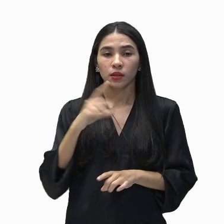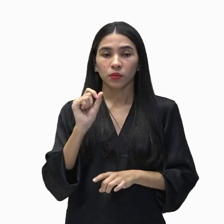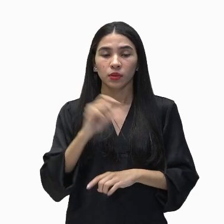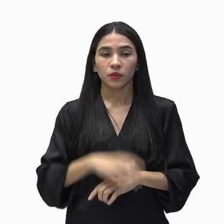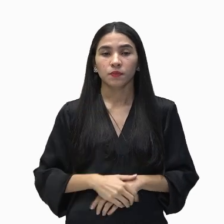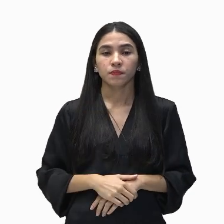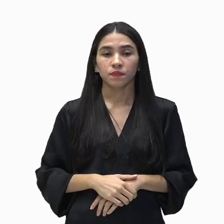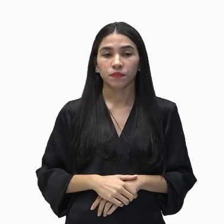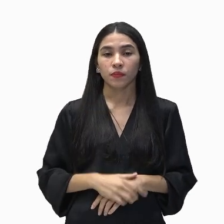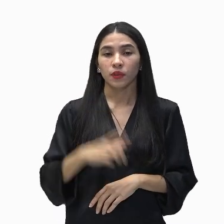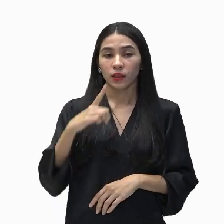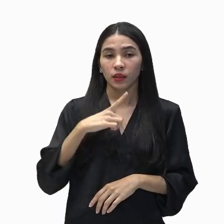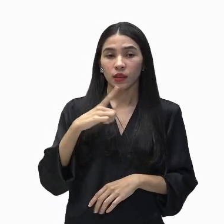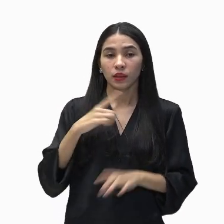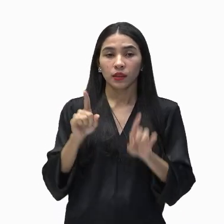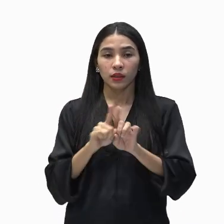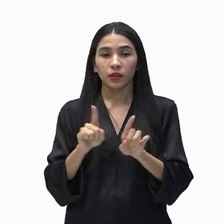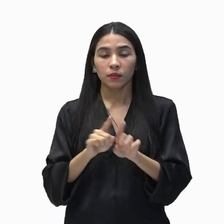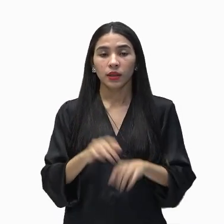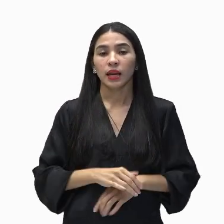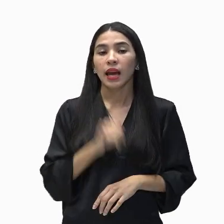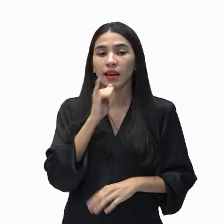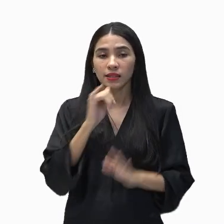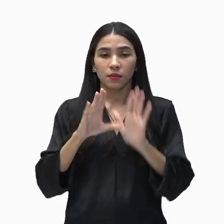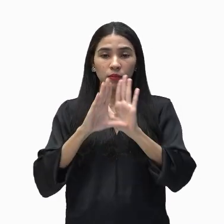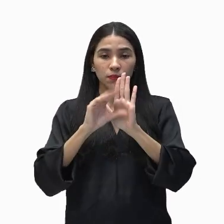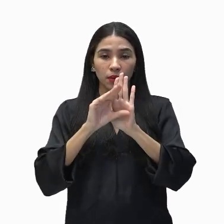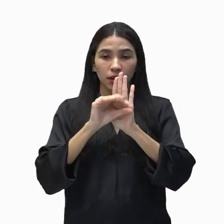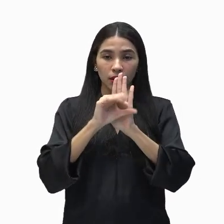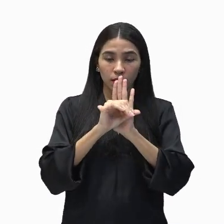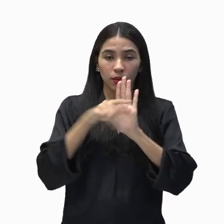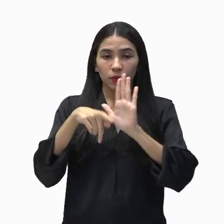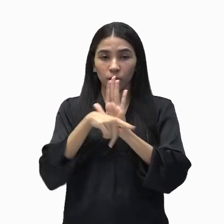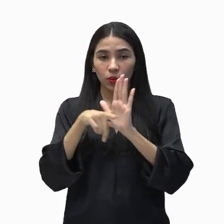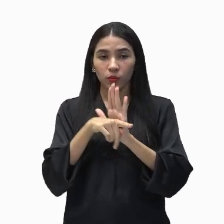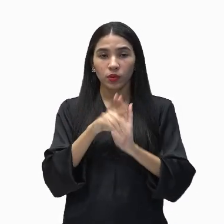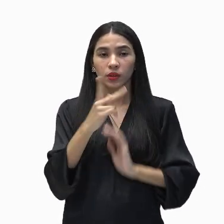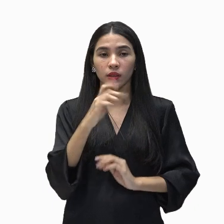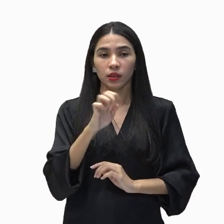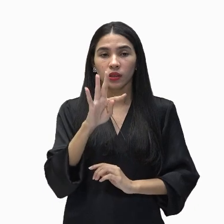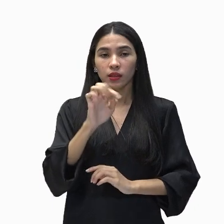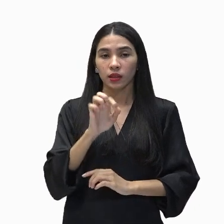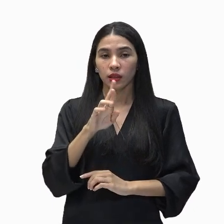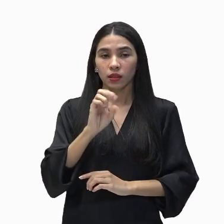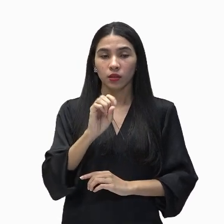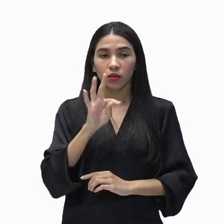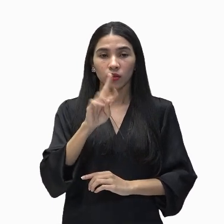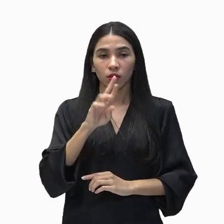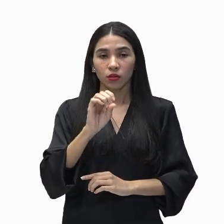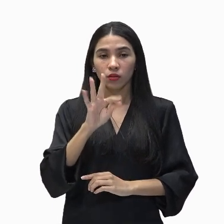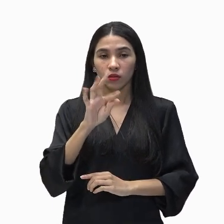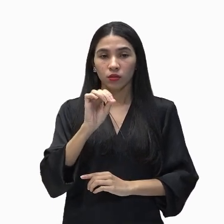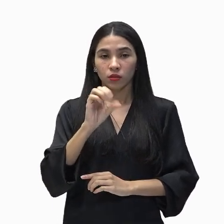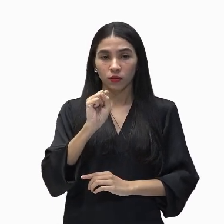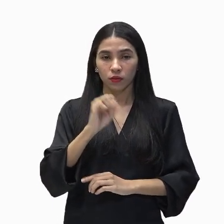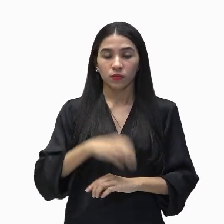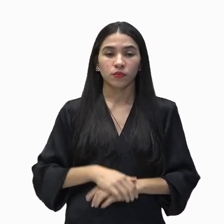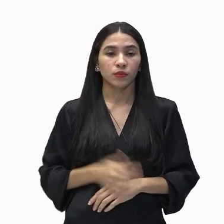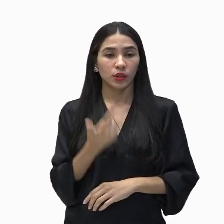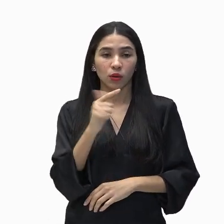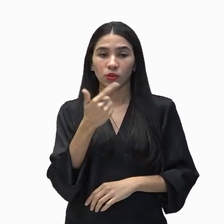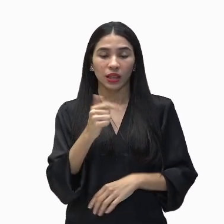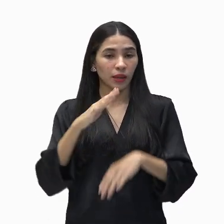os protozoários, que são indivíduos heterótrofos, que não vão conseguir produzir o seu próprio alimento,